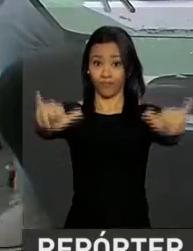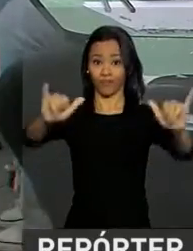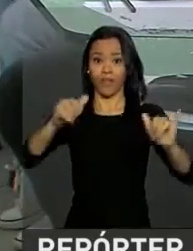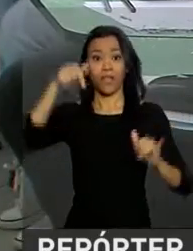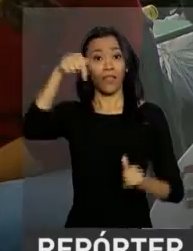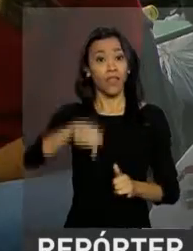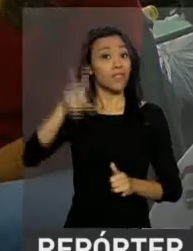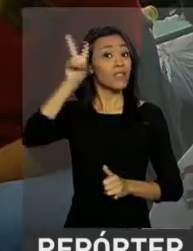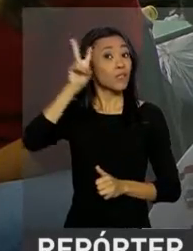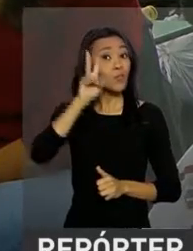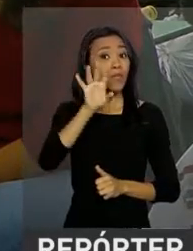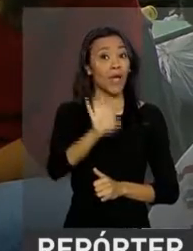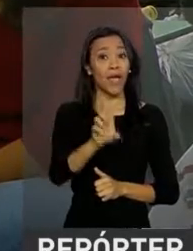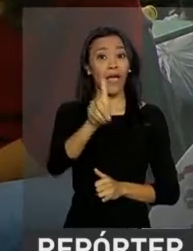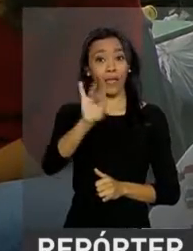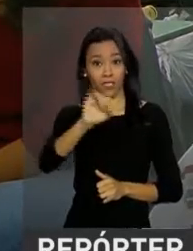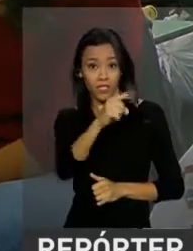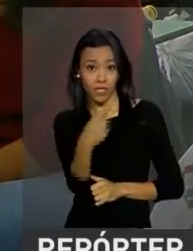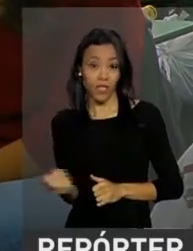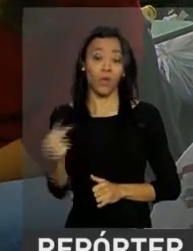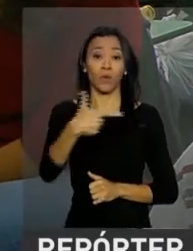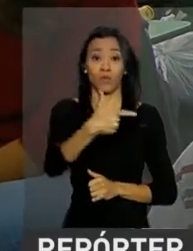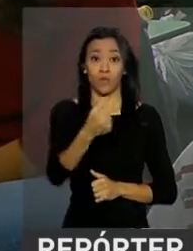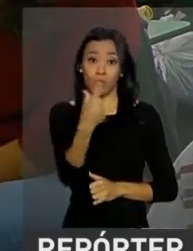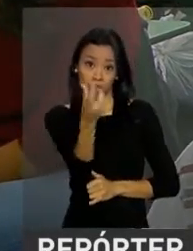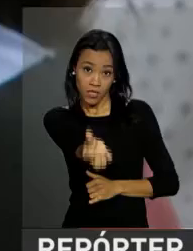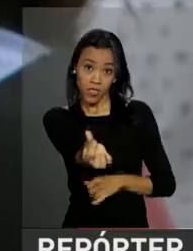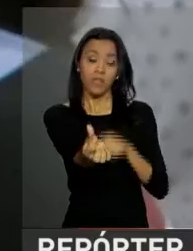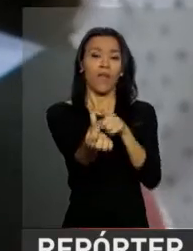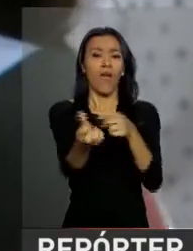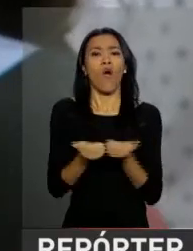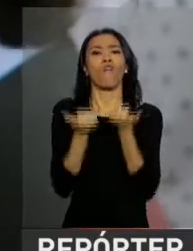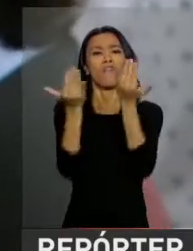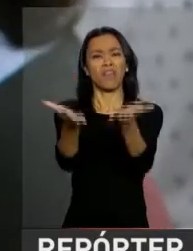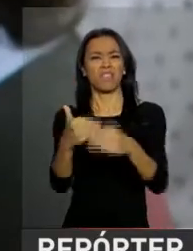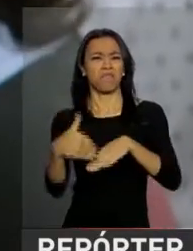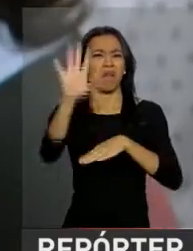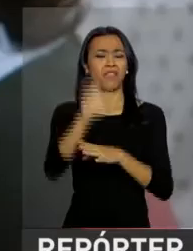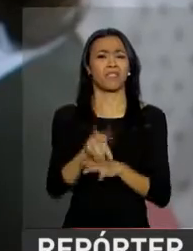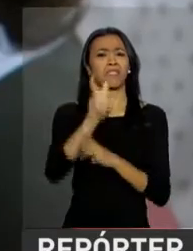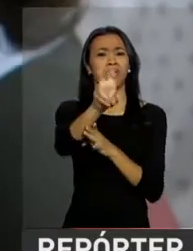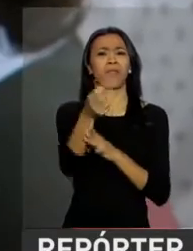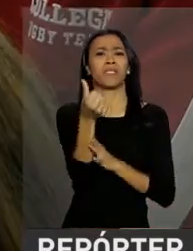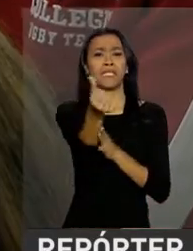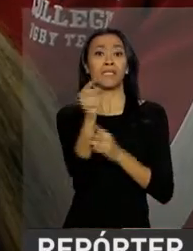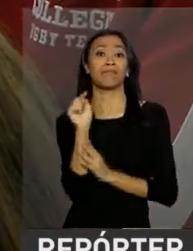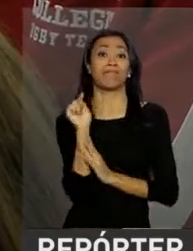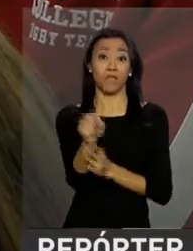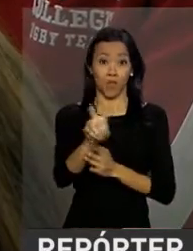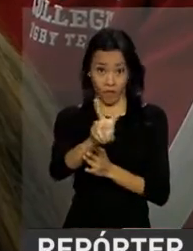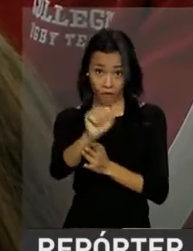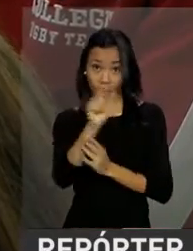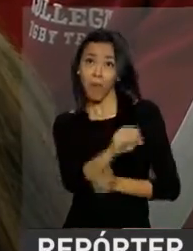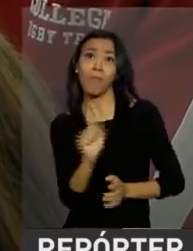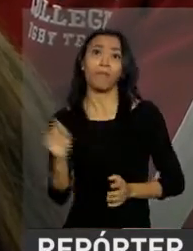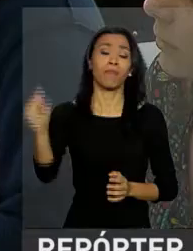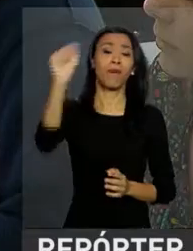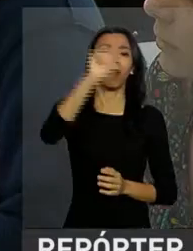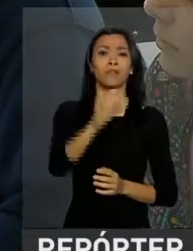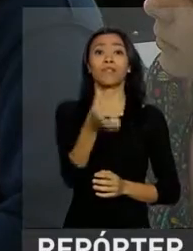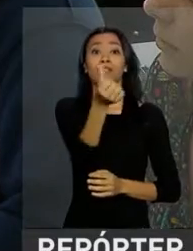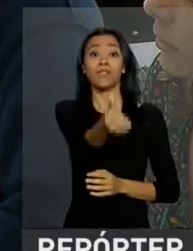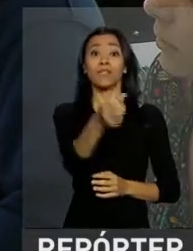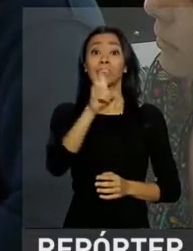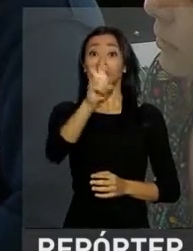segunda edição do sisu de 2016 são ofertadas em mais de 56 mil vagas em 65 instituições